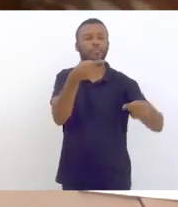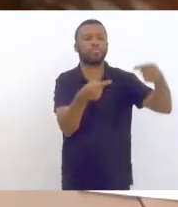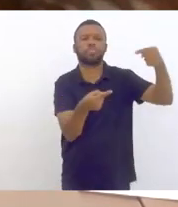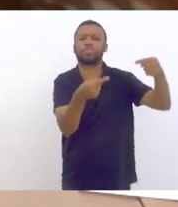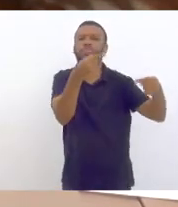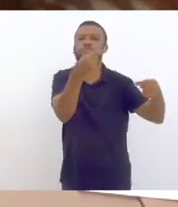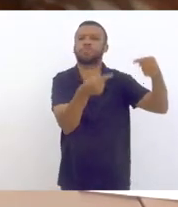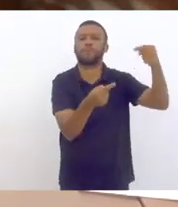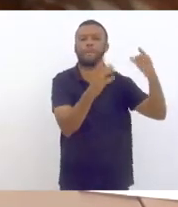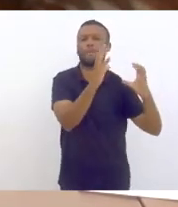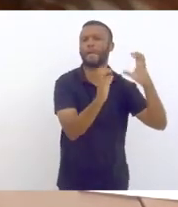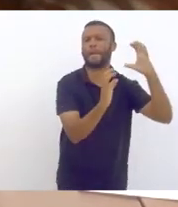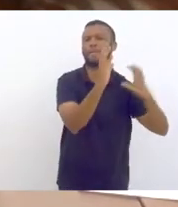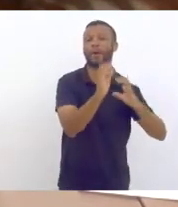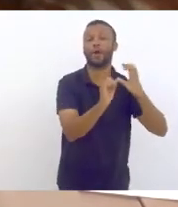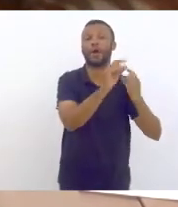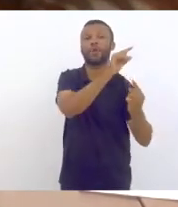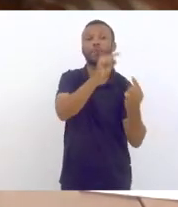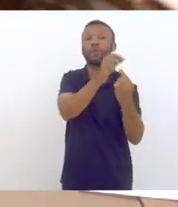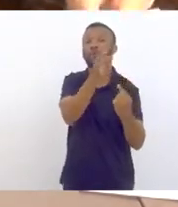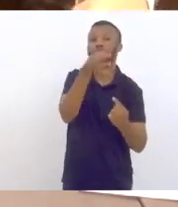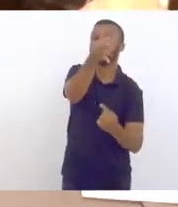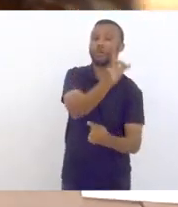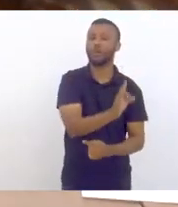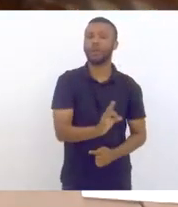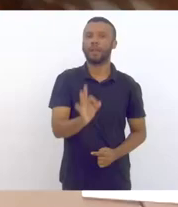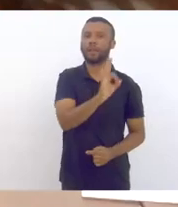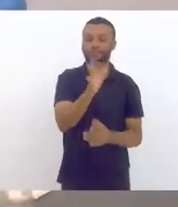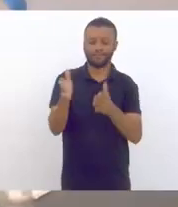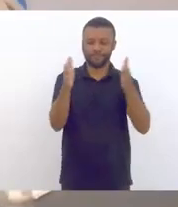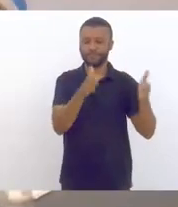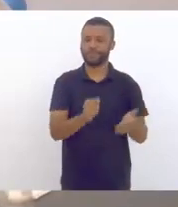e sem caminho Deputado Flávio